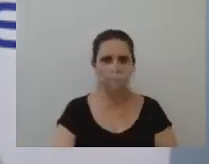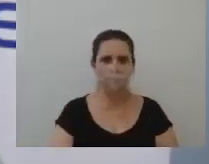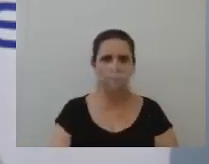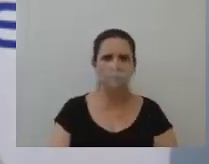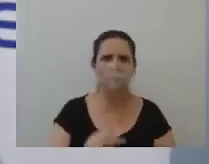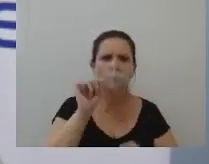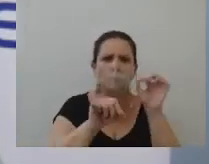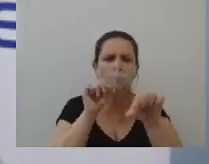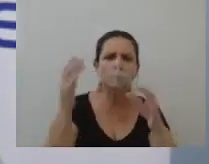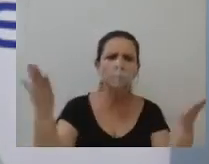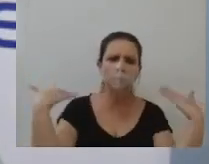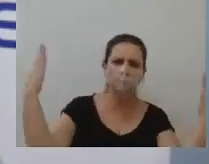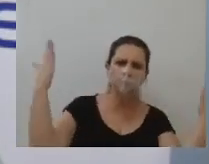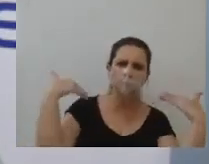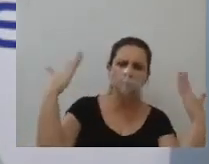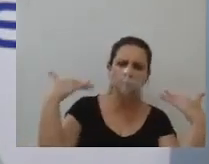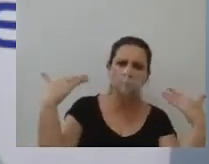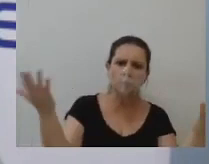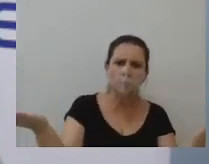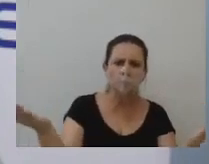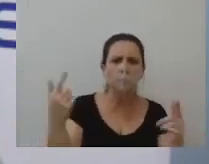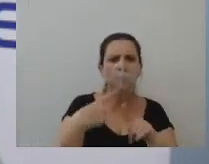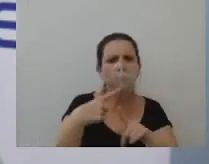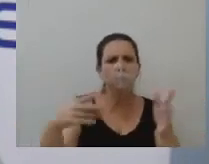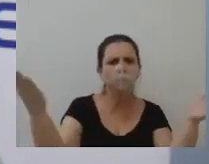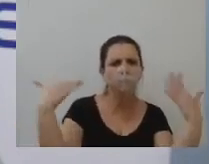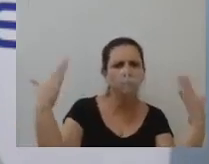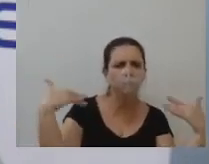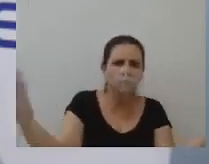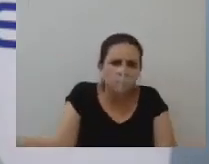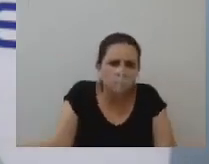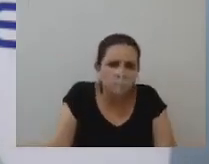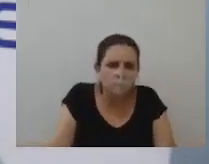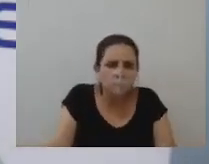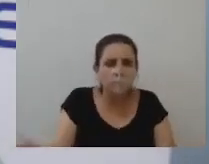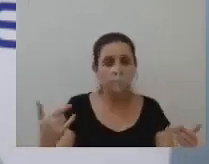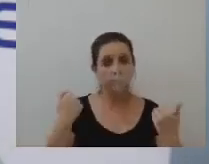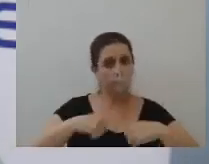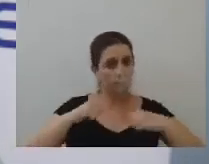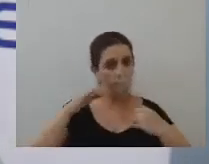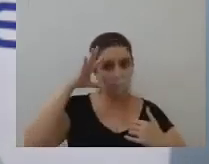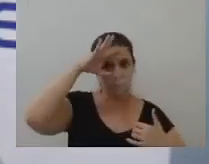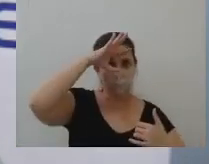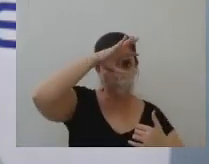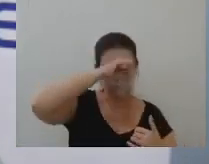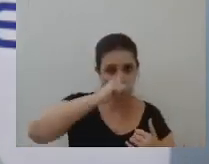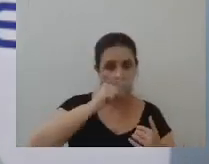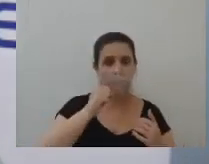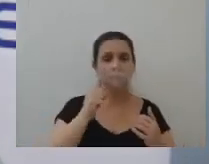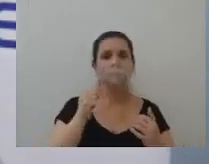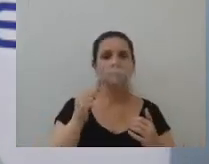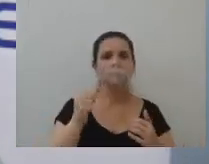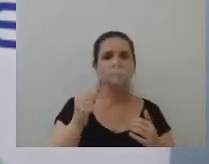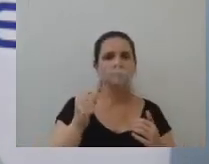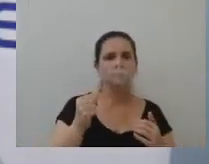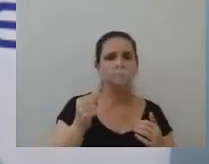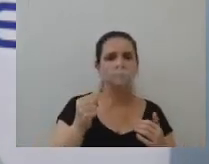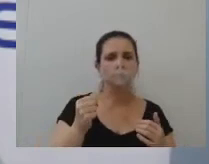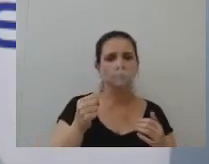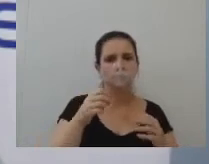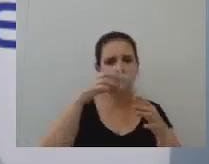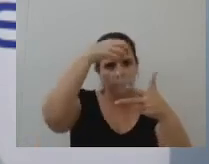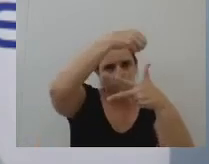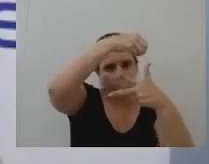o que é calor? Por que calor? Não é? A gente tem que entender que as questões do